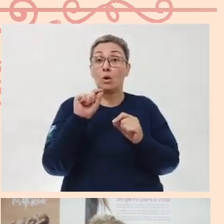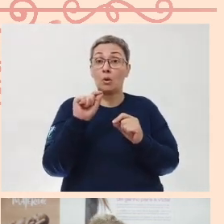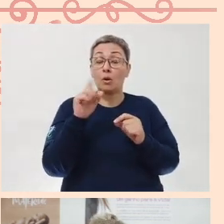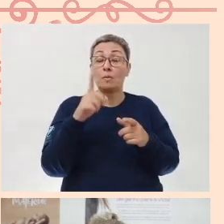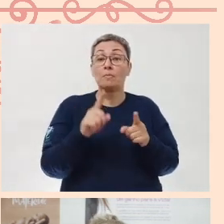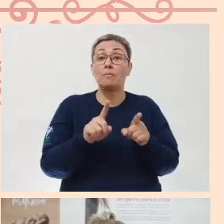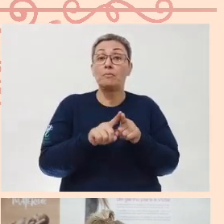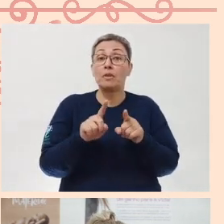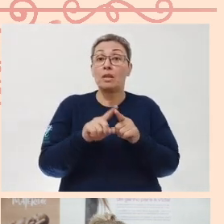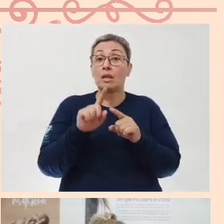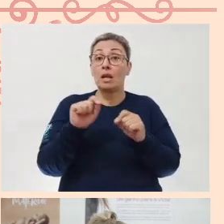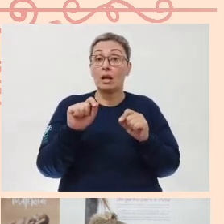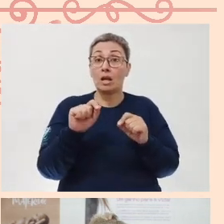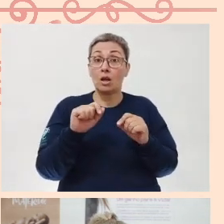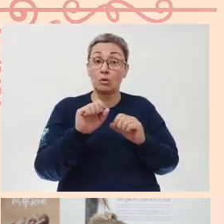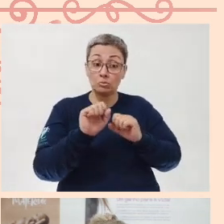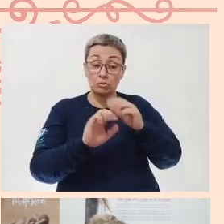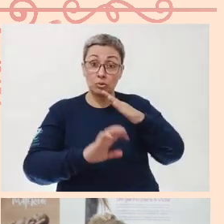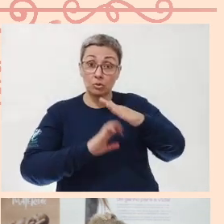conseguimos selar